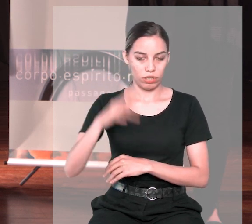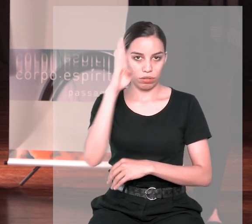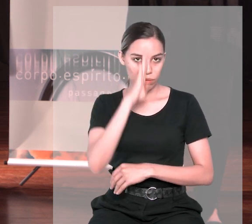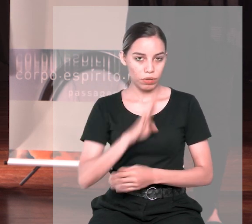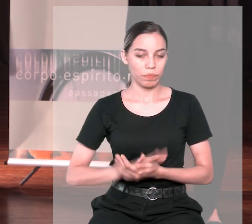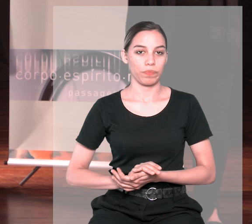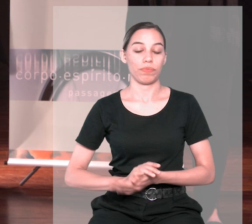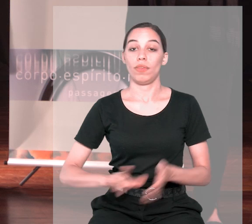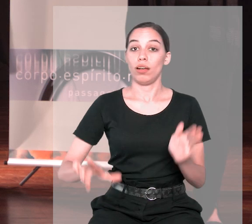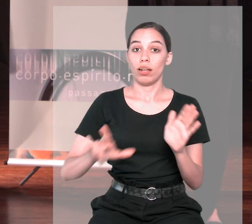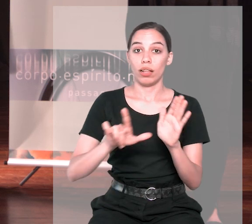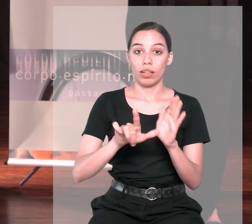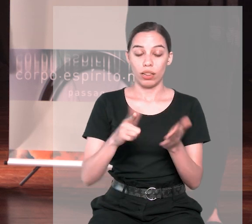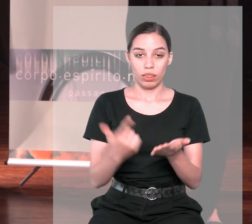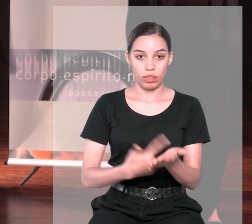do Livro, Leitura,